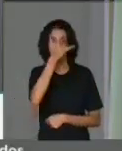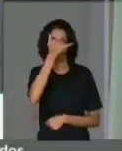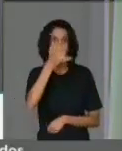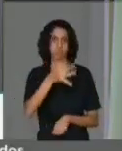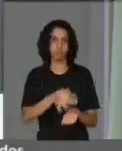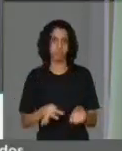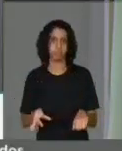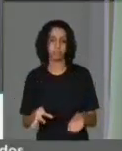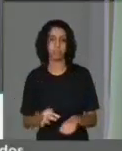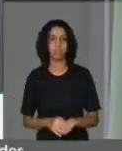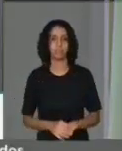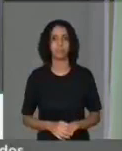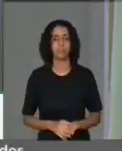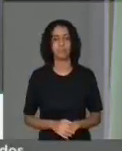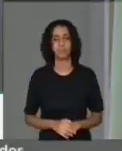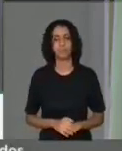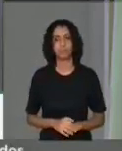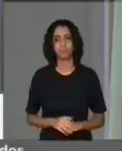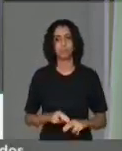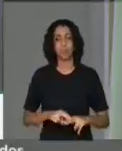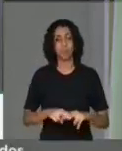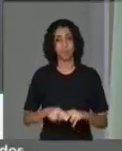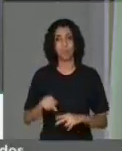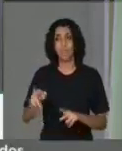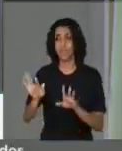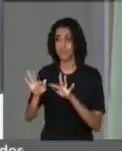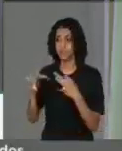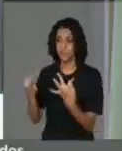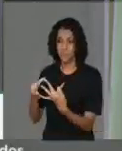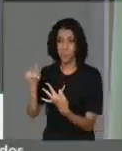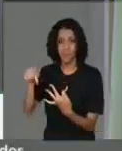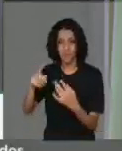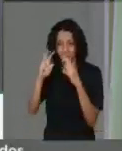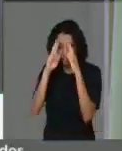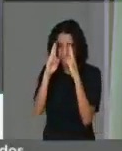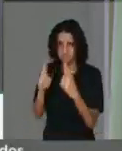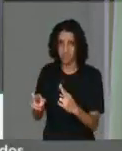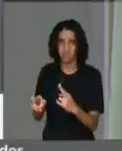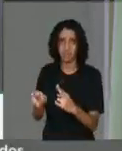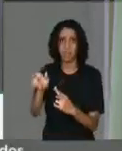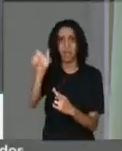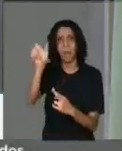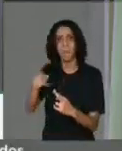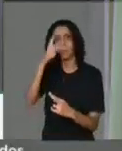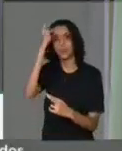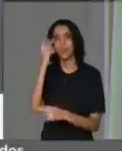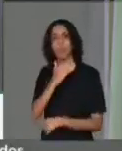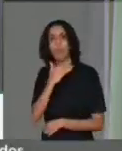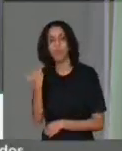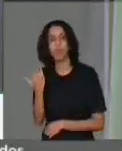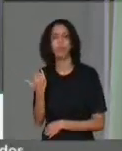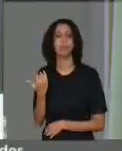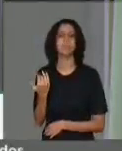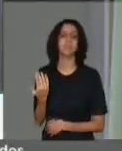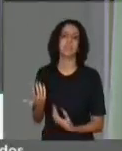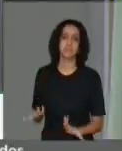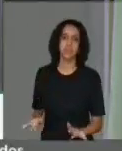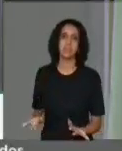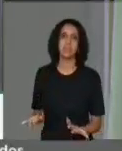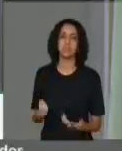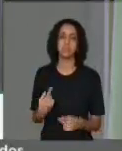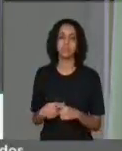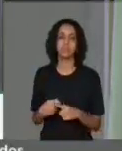hoje um profundo respeito àquelas famílias que perderam os seus familiares e entes queridos por